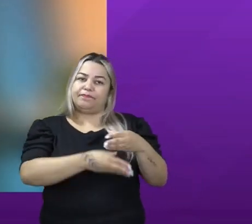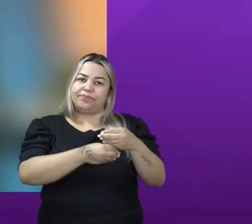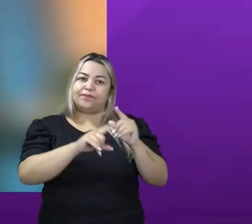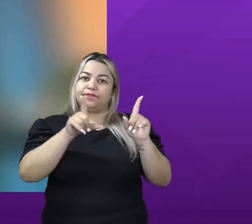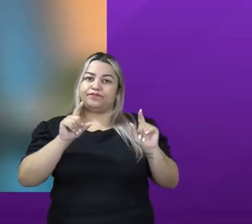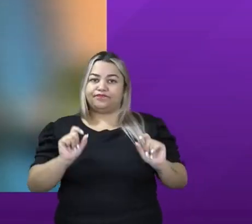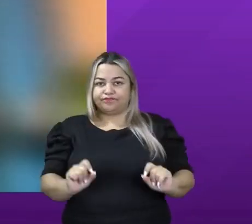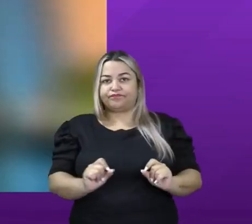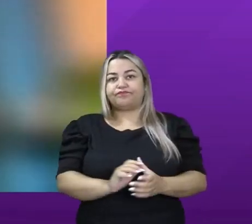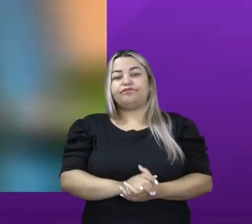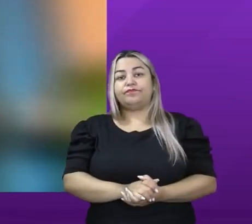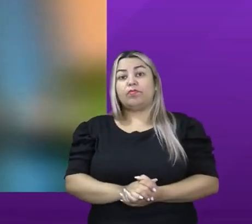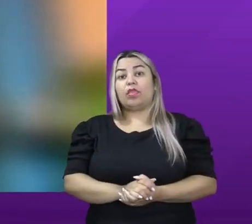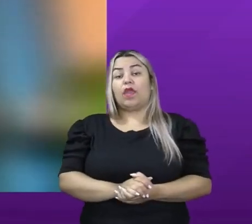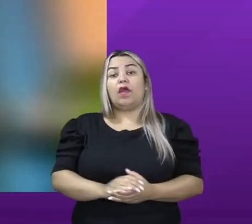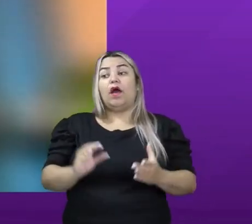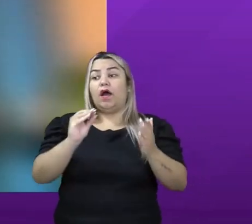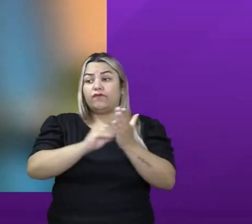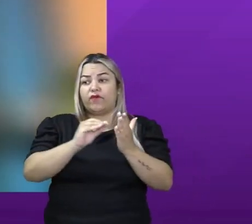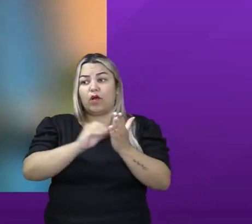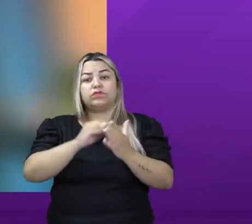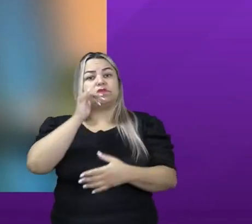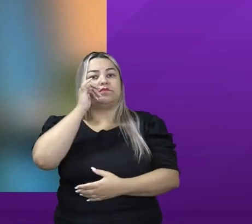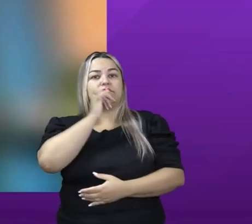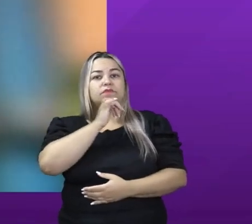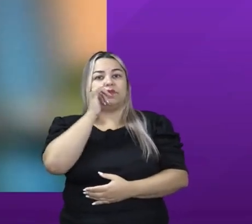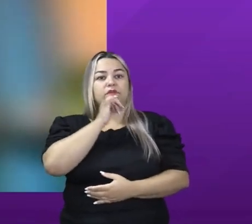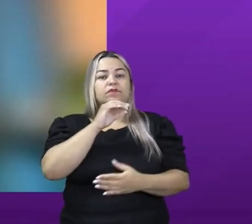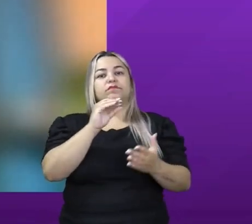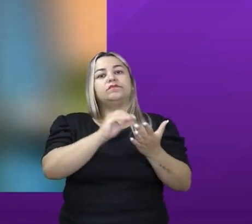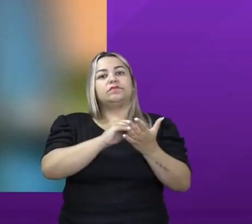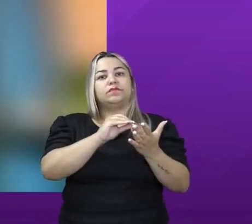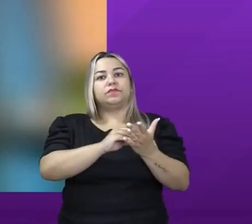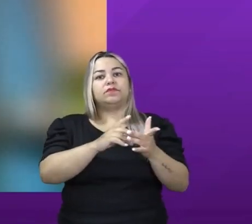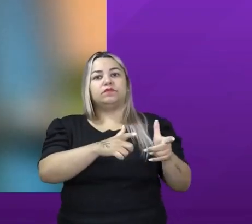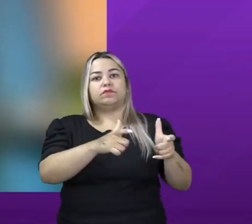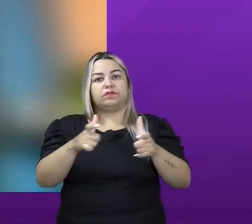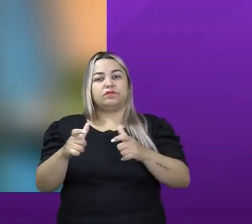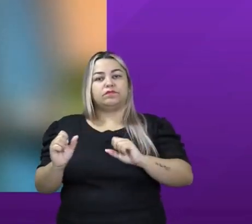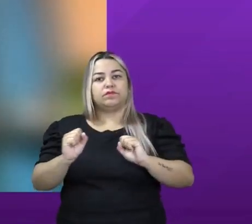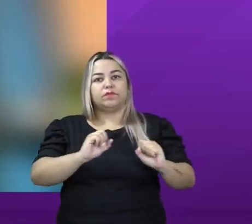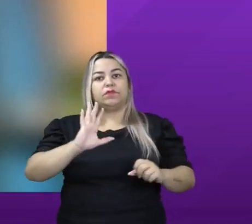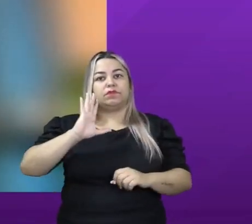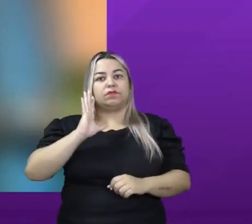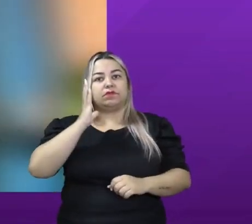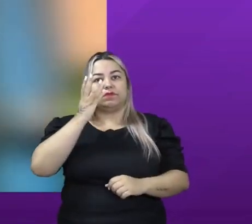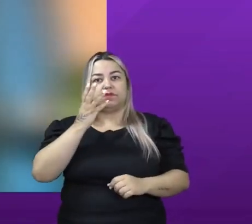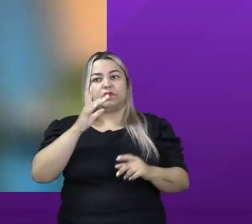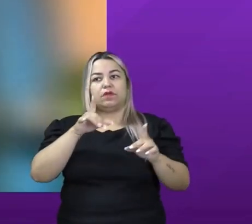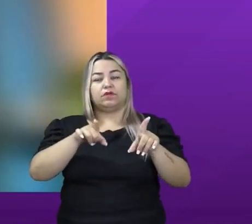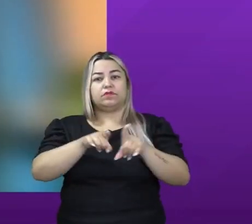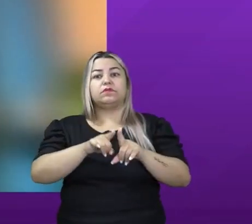a falta das mulheres, né, a sua ausência nesses espaços de poder e decisão, se coloca ainda